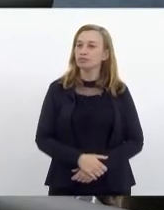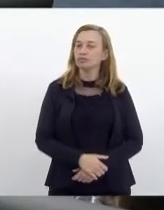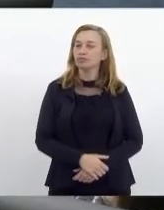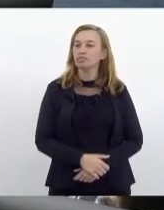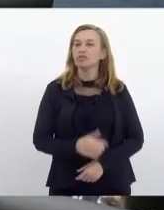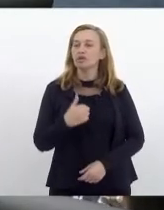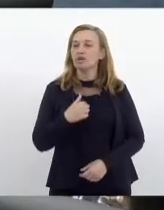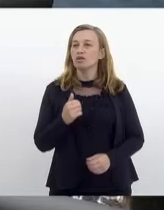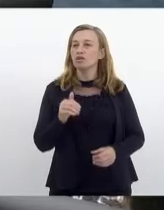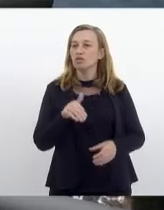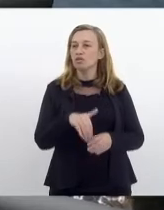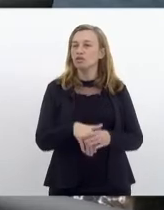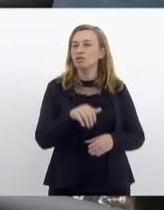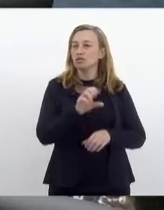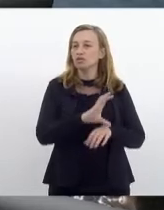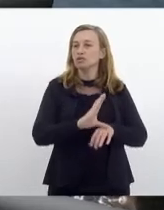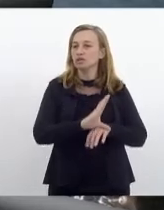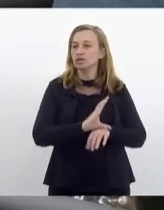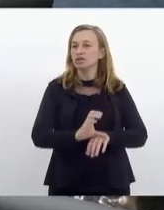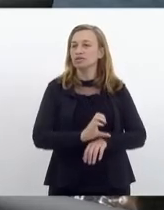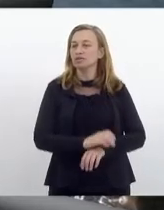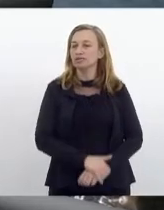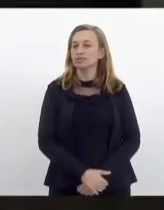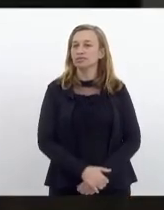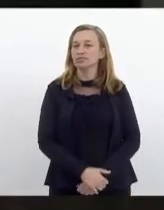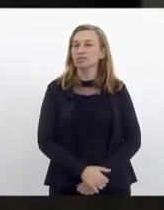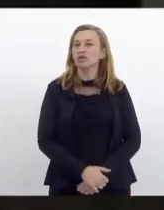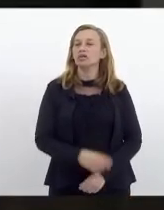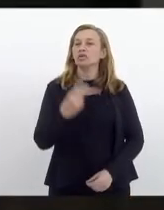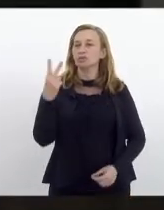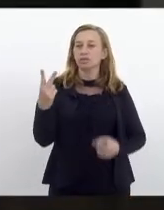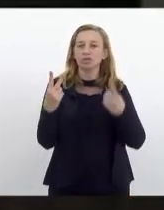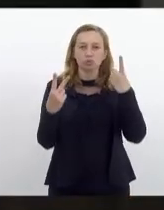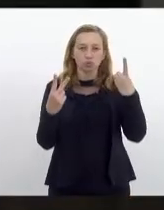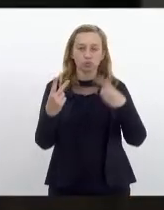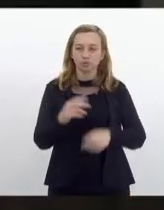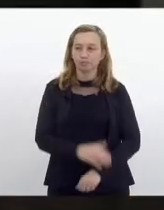Eu voto pela constitucionalidade. Então, 2-1.